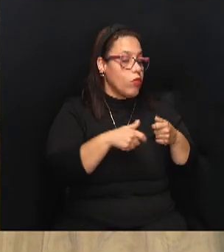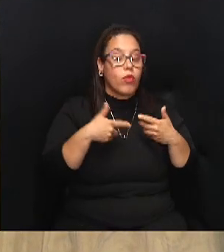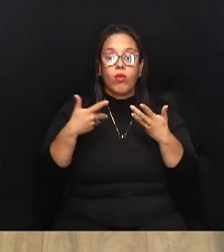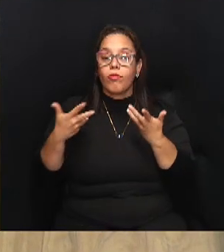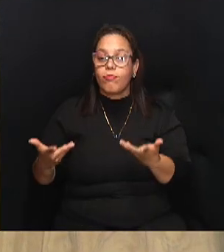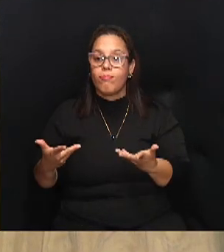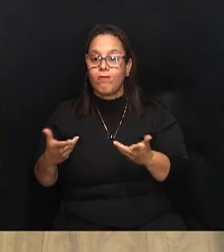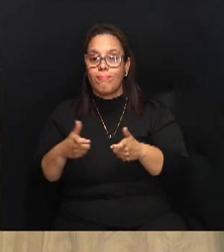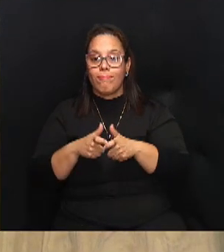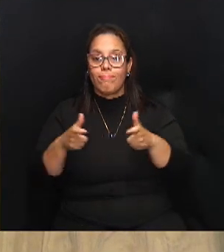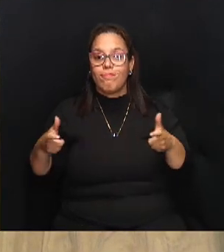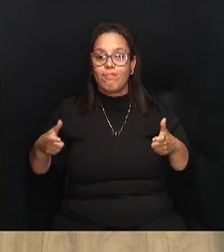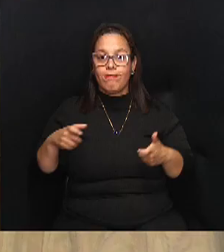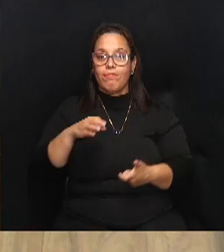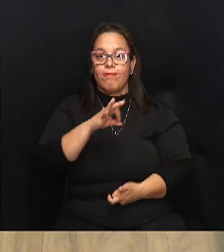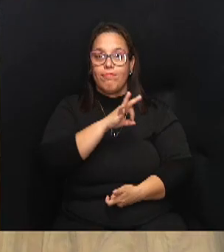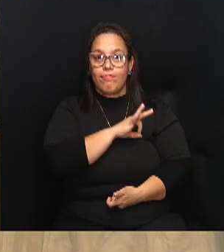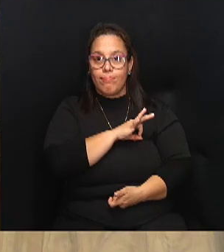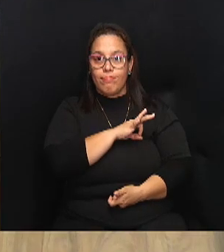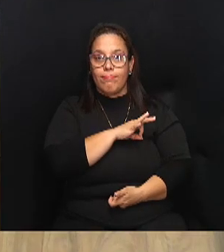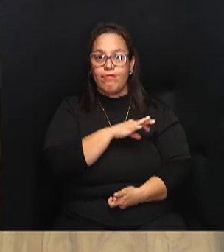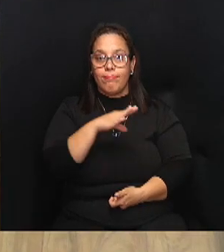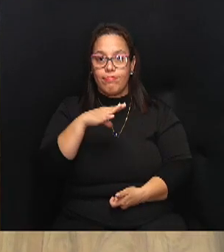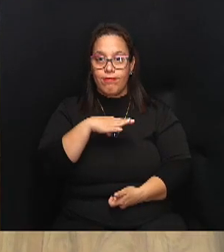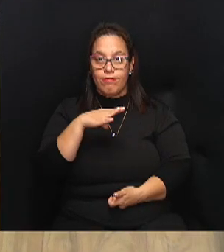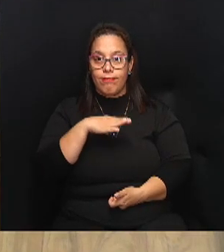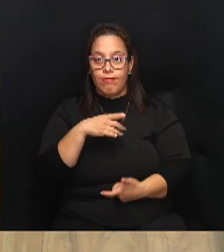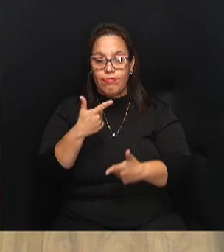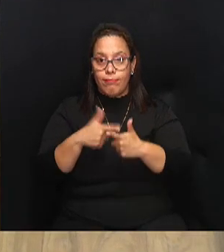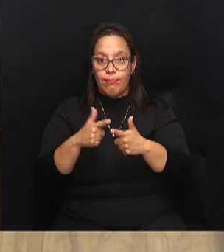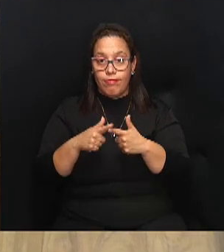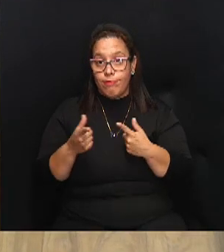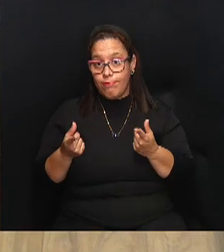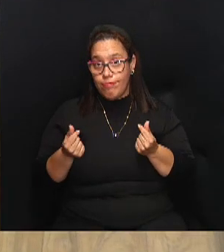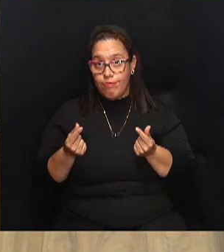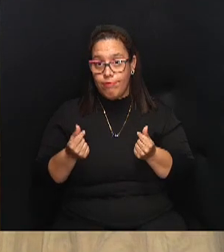que grande parte desses suicídios não são exatamente por problema financeiro?